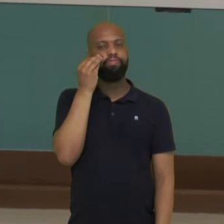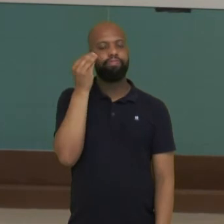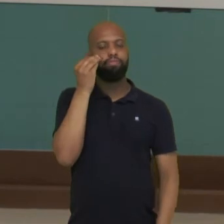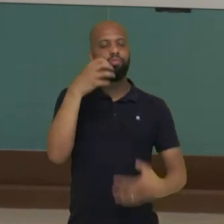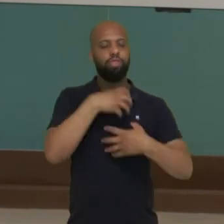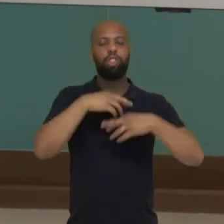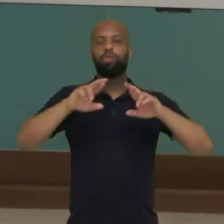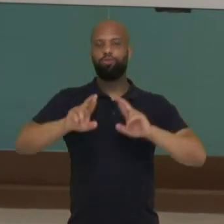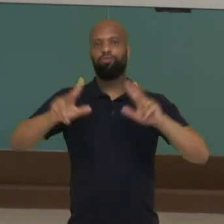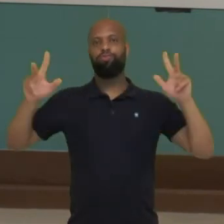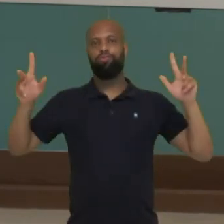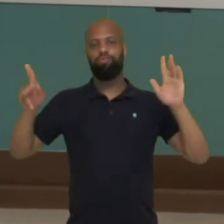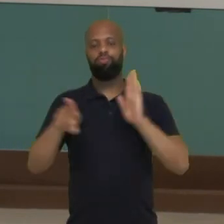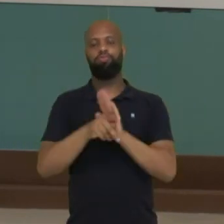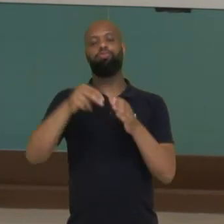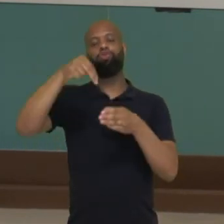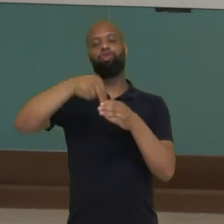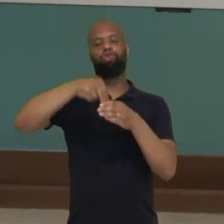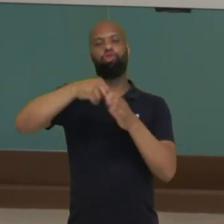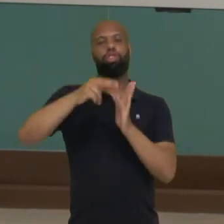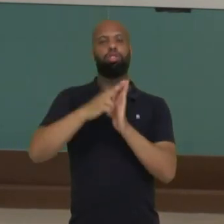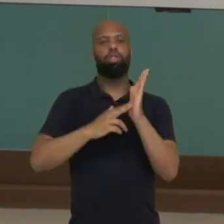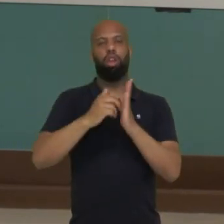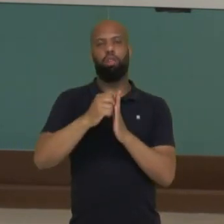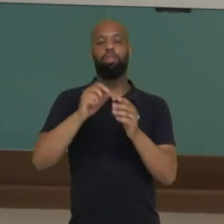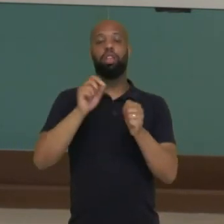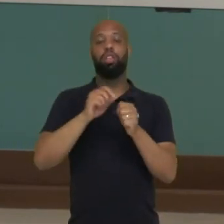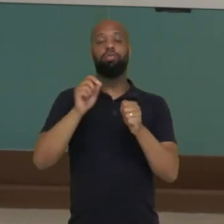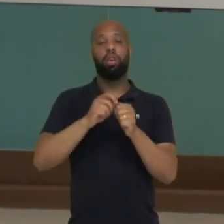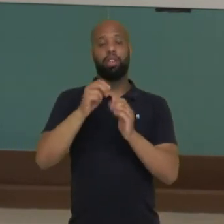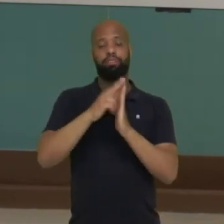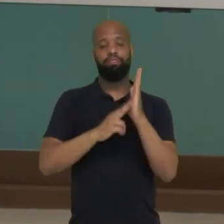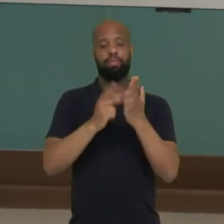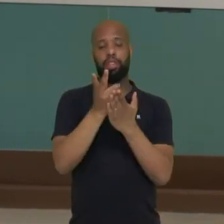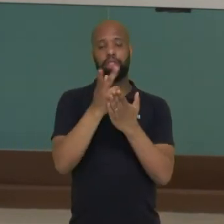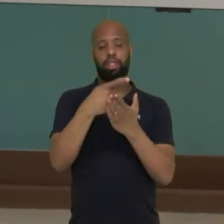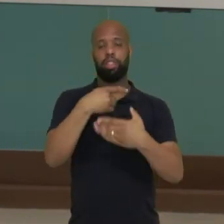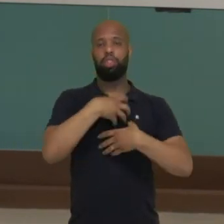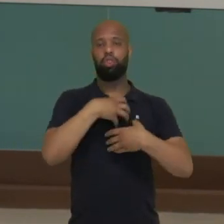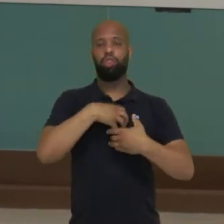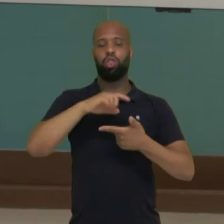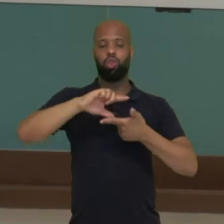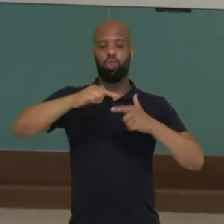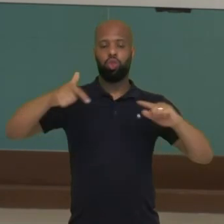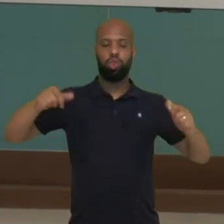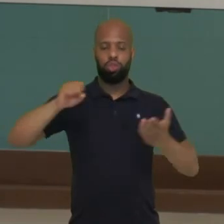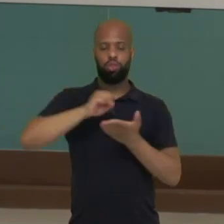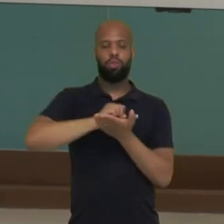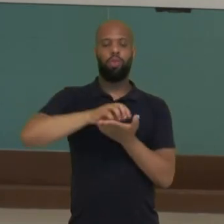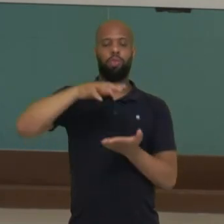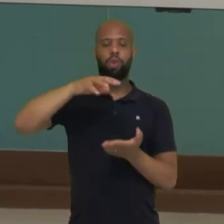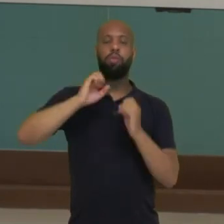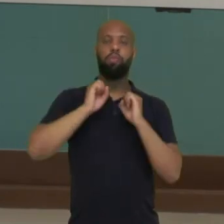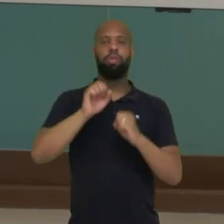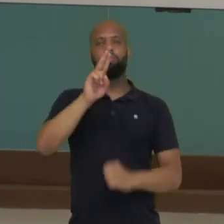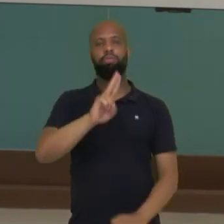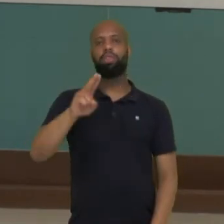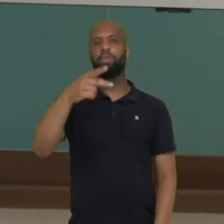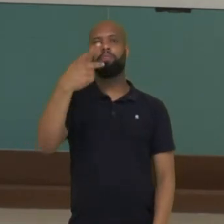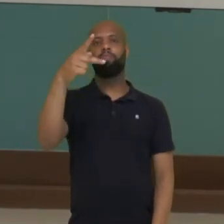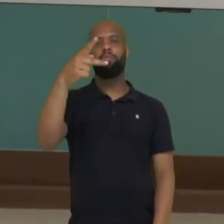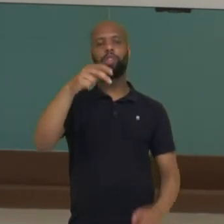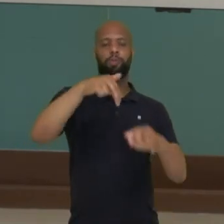de tinta. Aí depois desenha o seu caderno padrões geométricos e pode usar a sua tinta orgânica, sua tinta